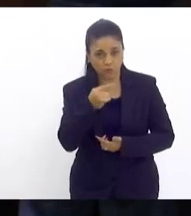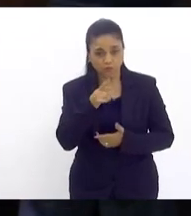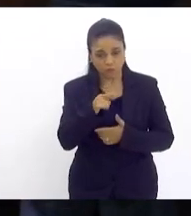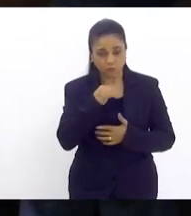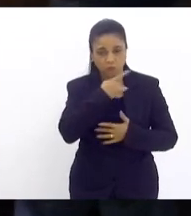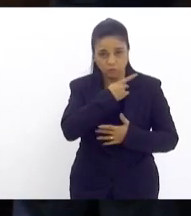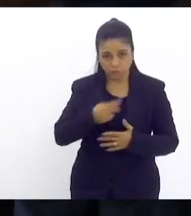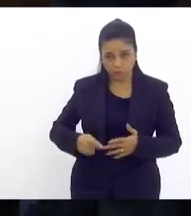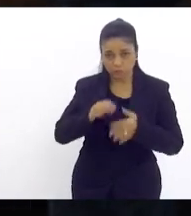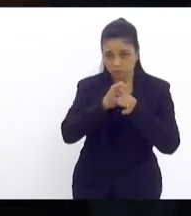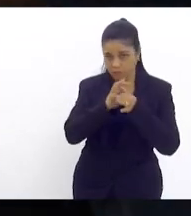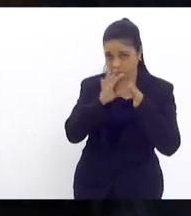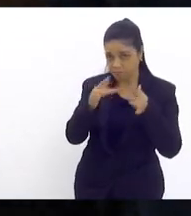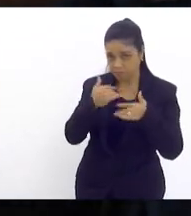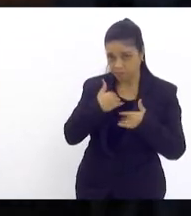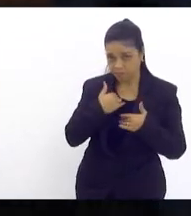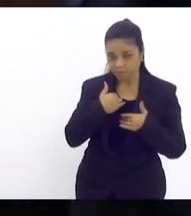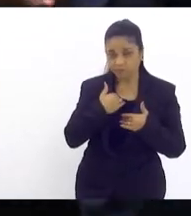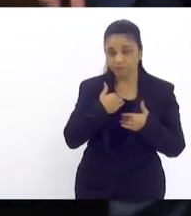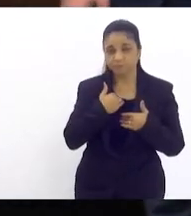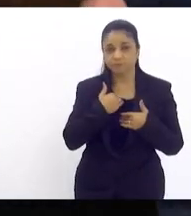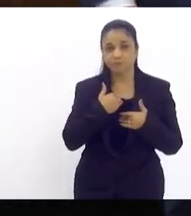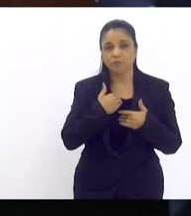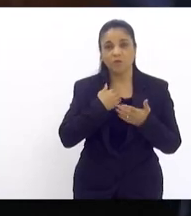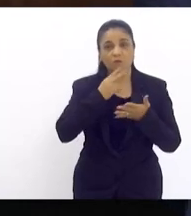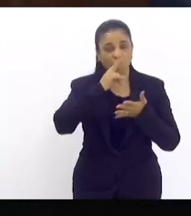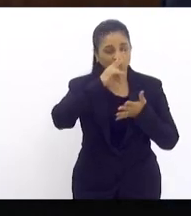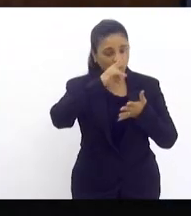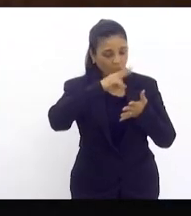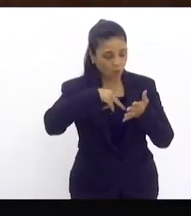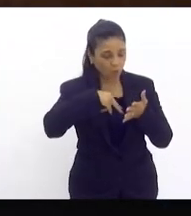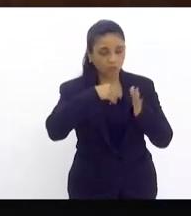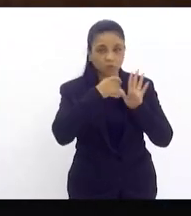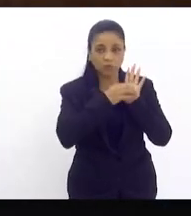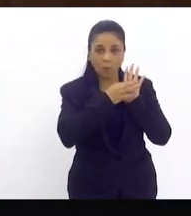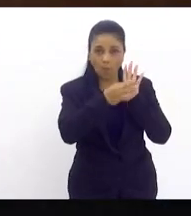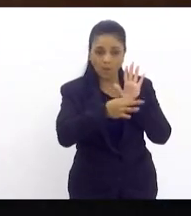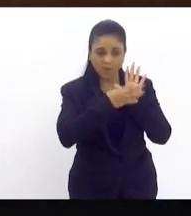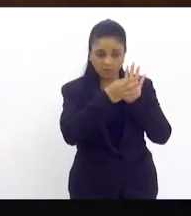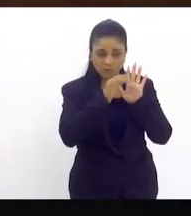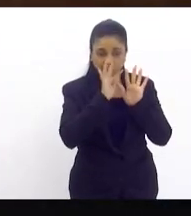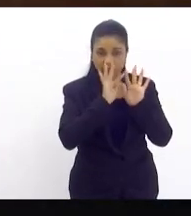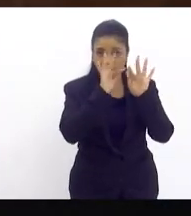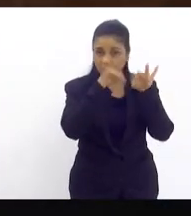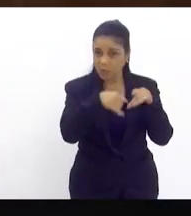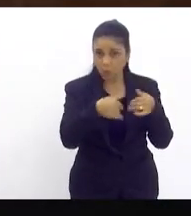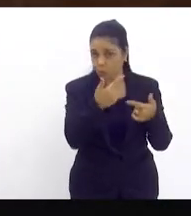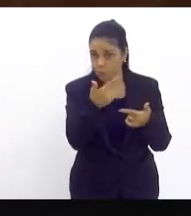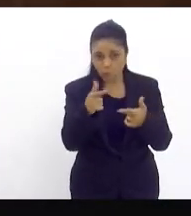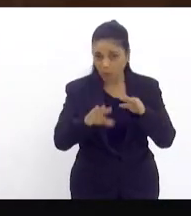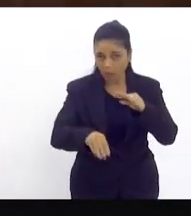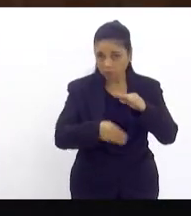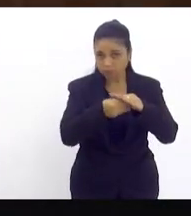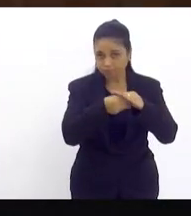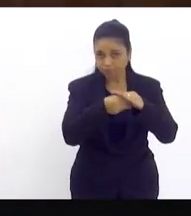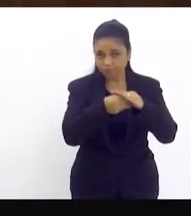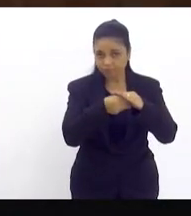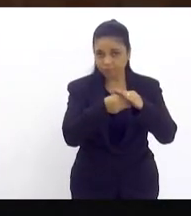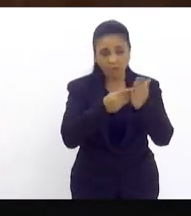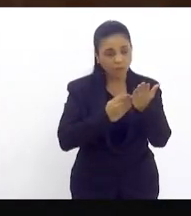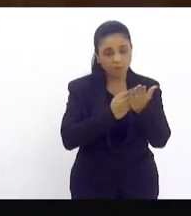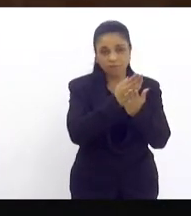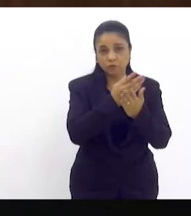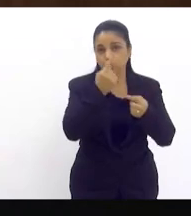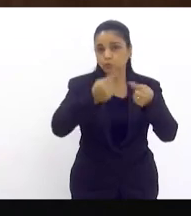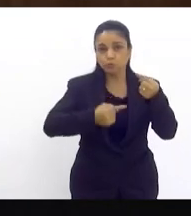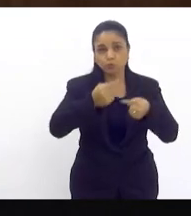eu vou ler de novo qual foi o parecer que é o final não tem mais em tese aprovado não há discussão